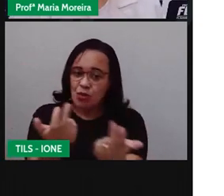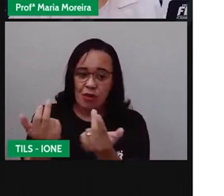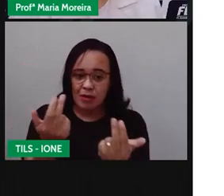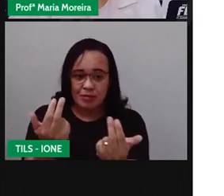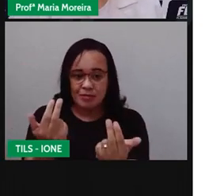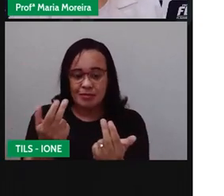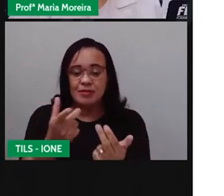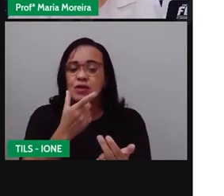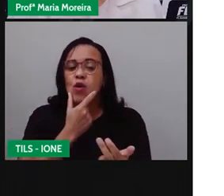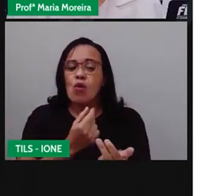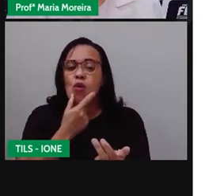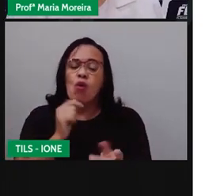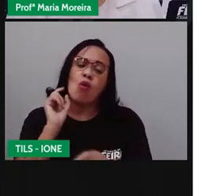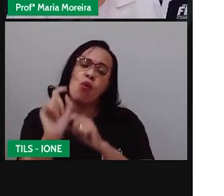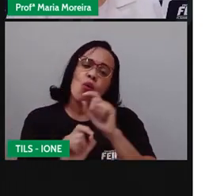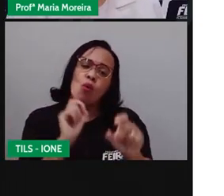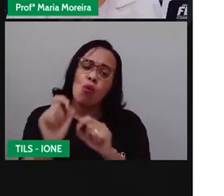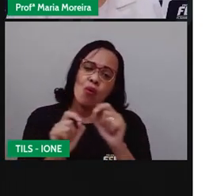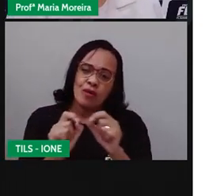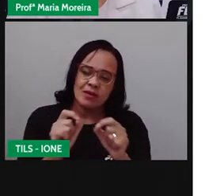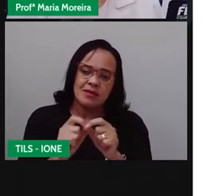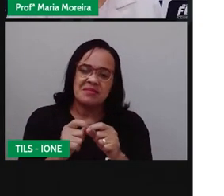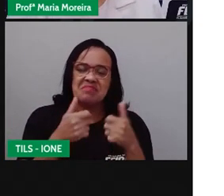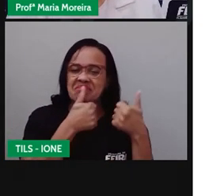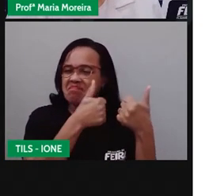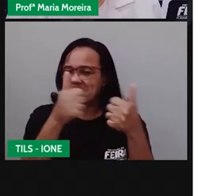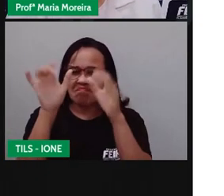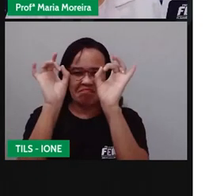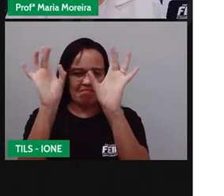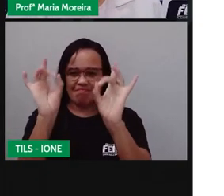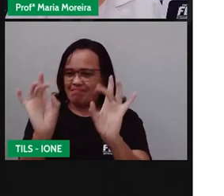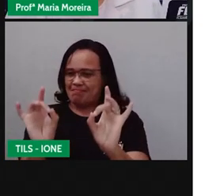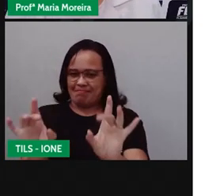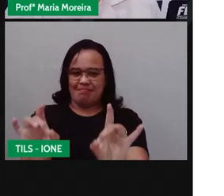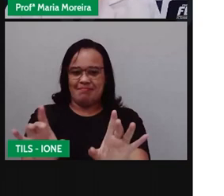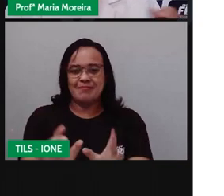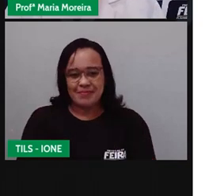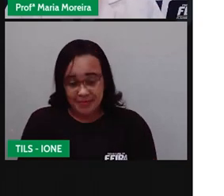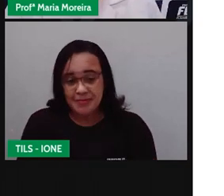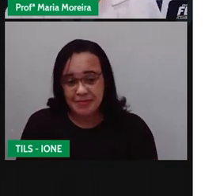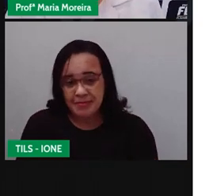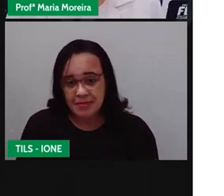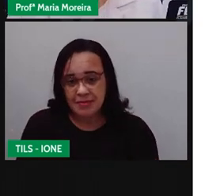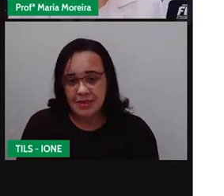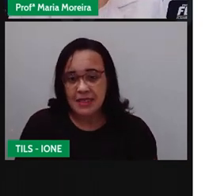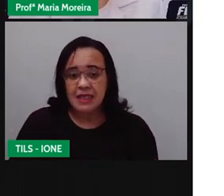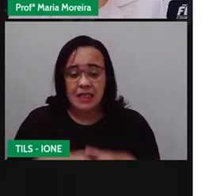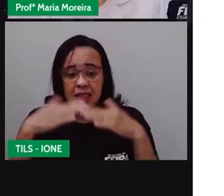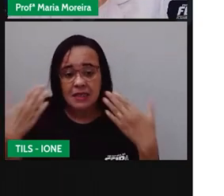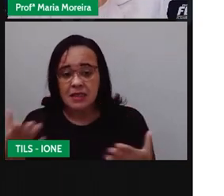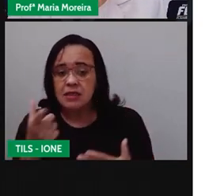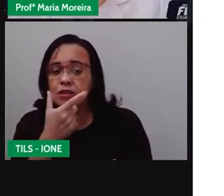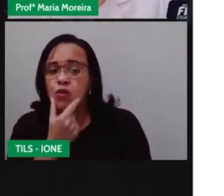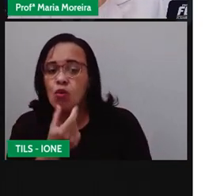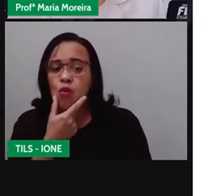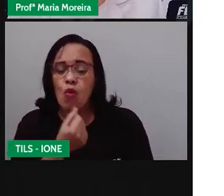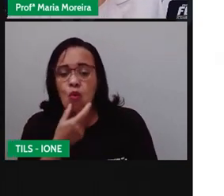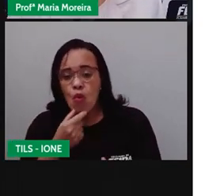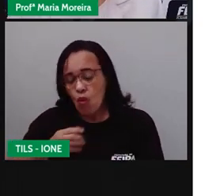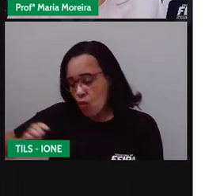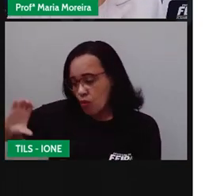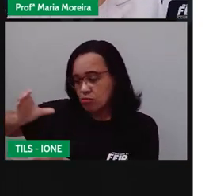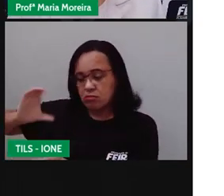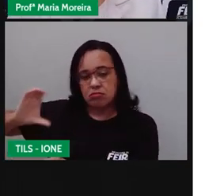digo, né? O homem, ele é fantástico. Bom, de acordo com alguns cientistas, né? O primeiro meio